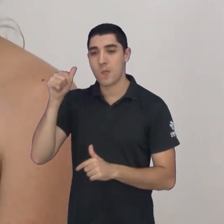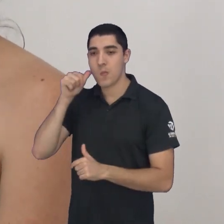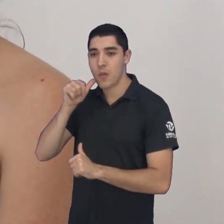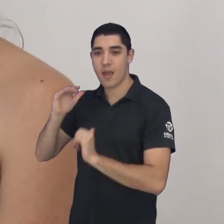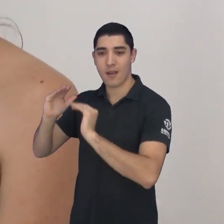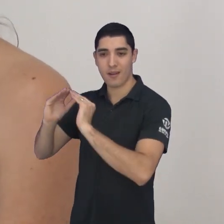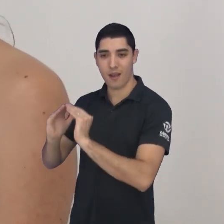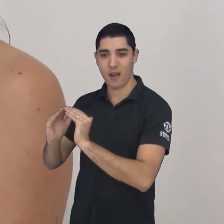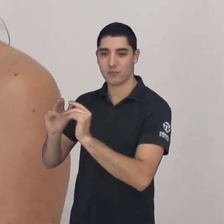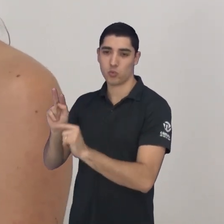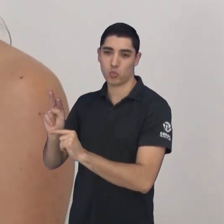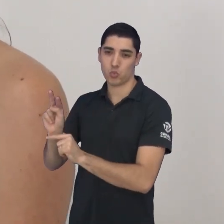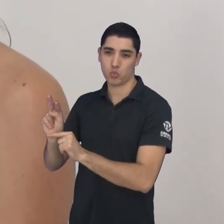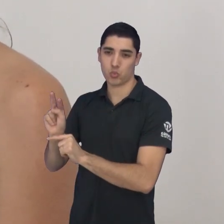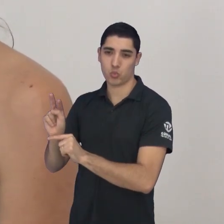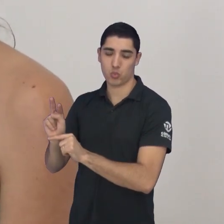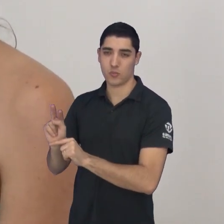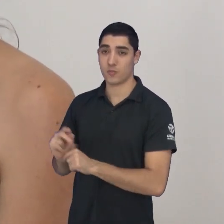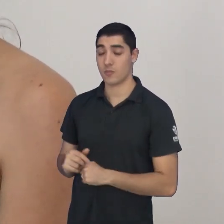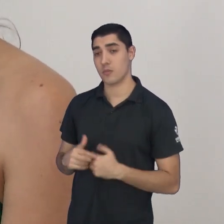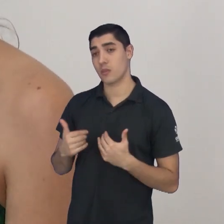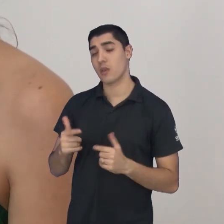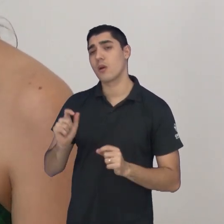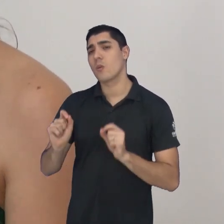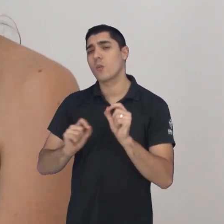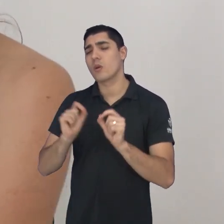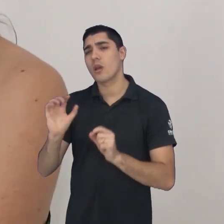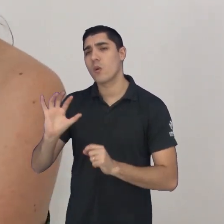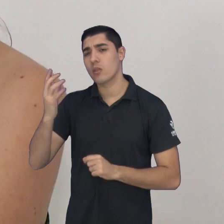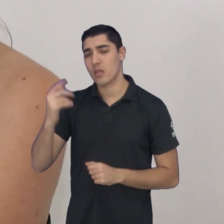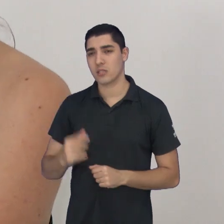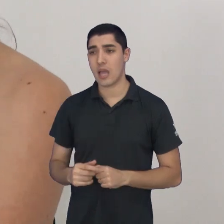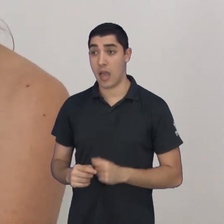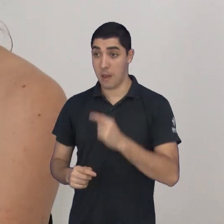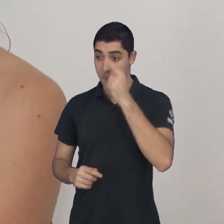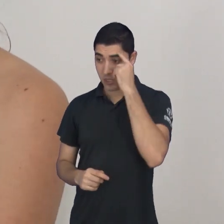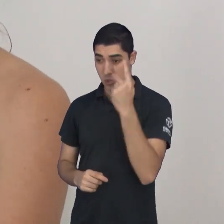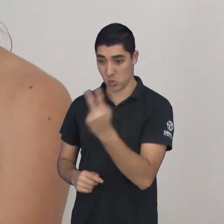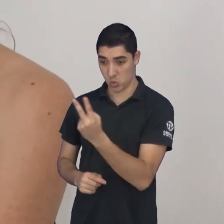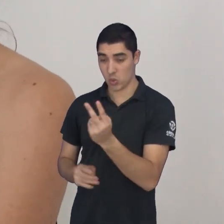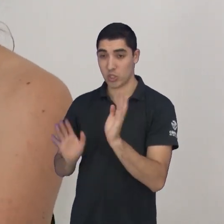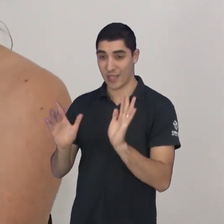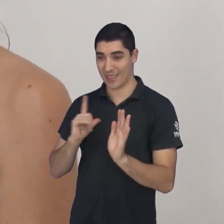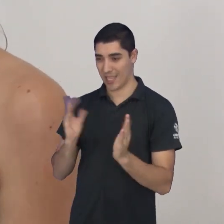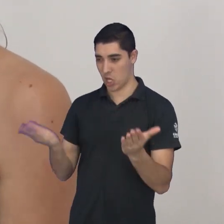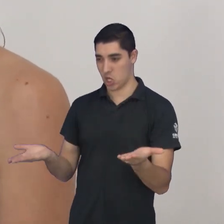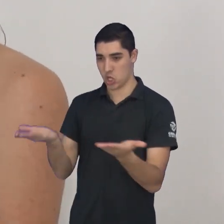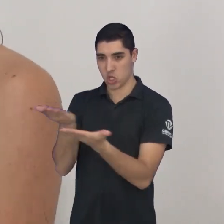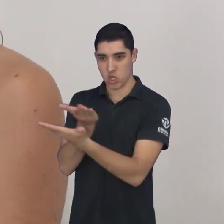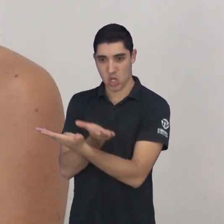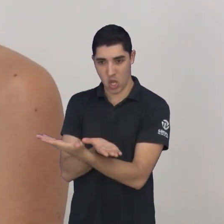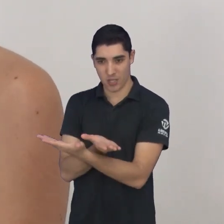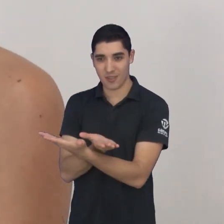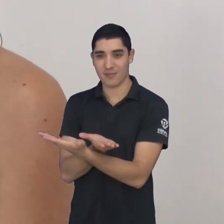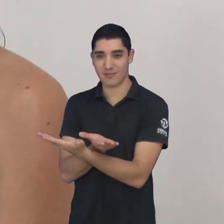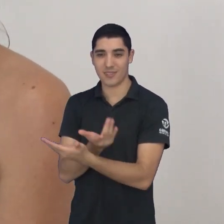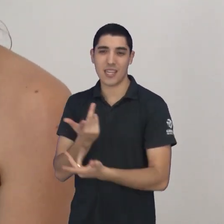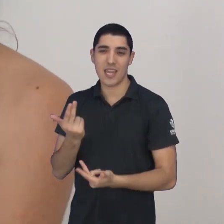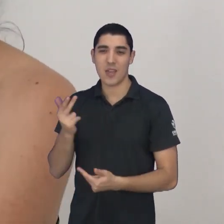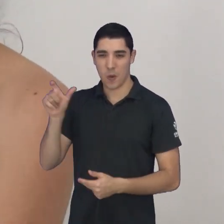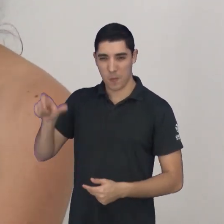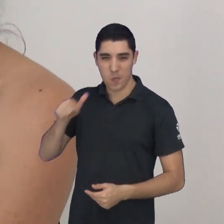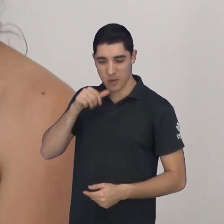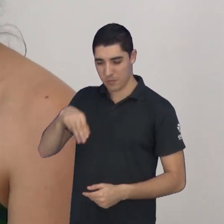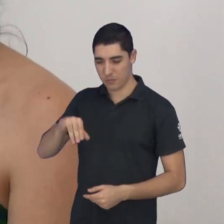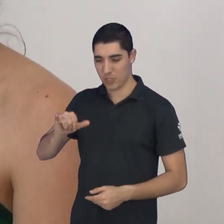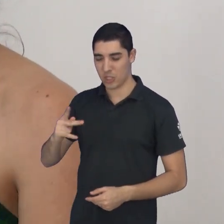E aí, o que acontece, né? Existe uma ideia de que, então, a gente tem uma troca, né? Então o marido traz, né, assim como a história da Michele, né,